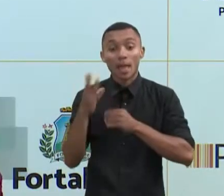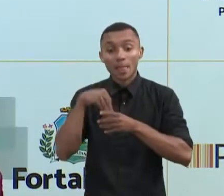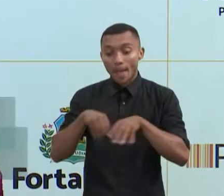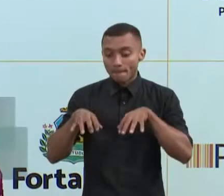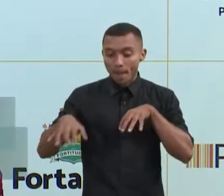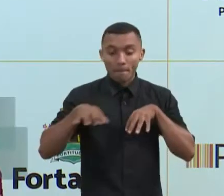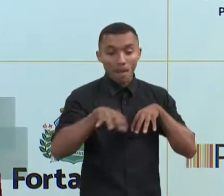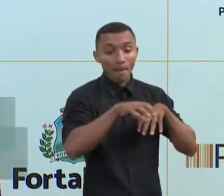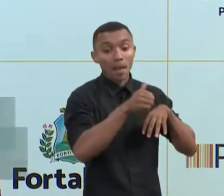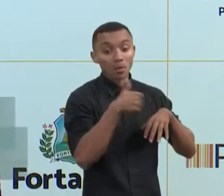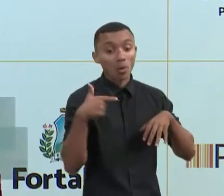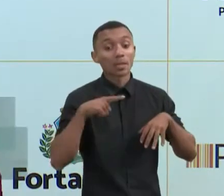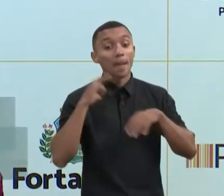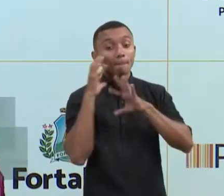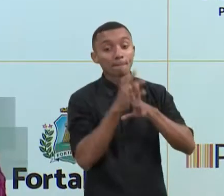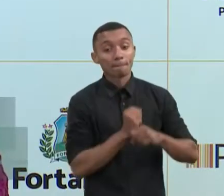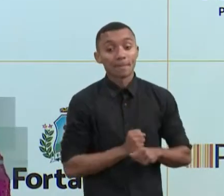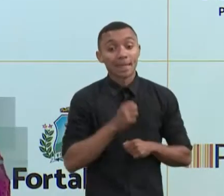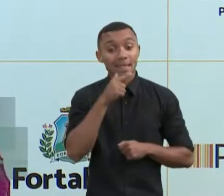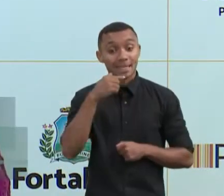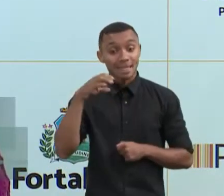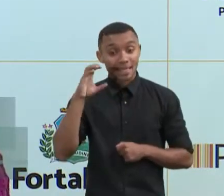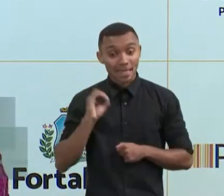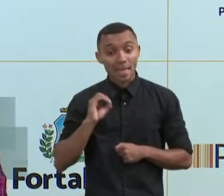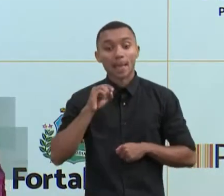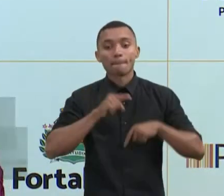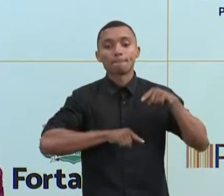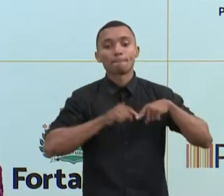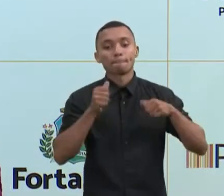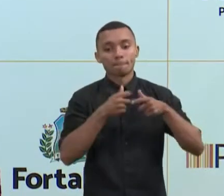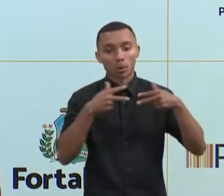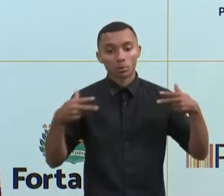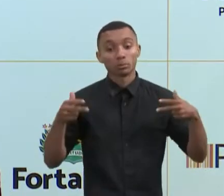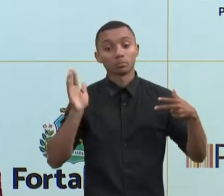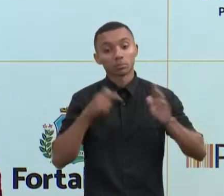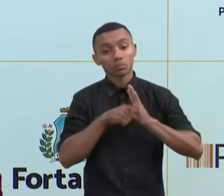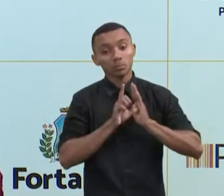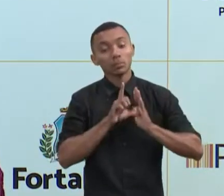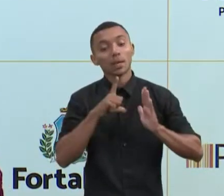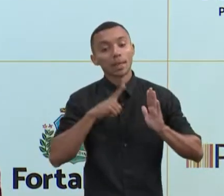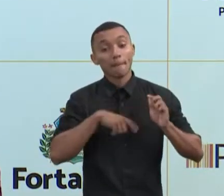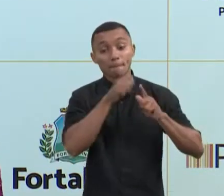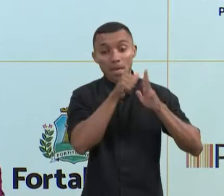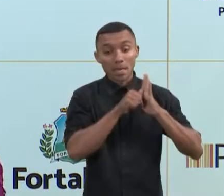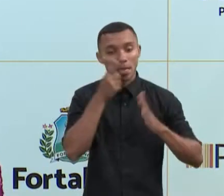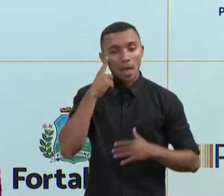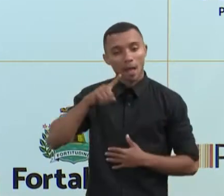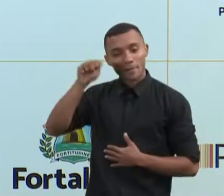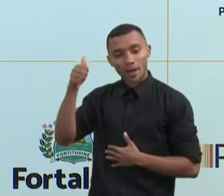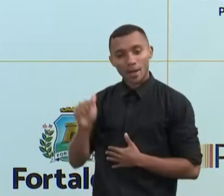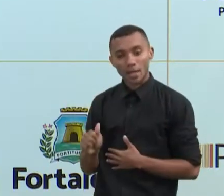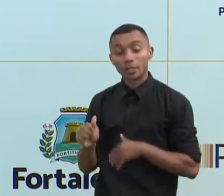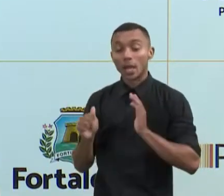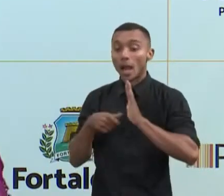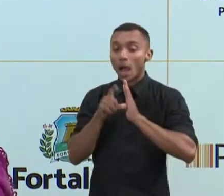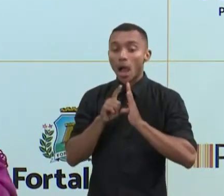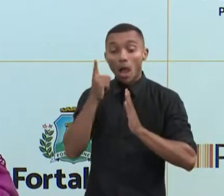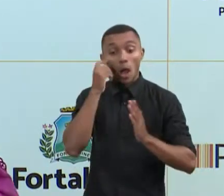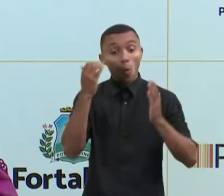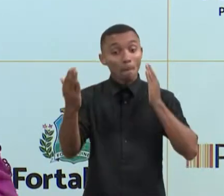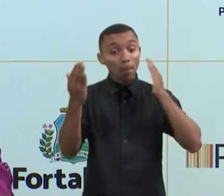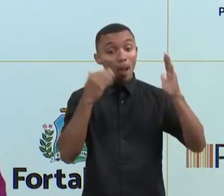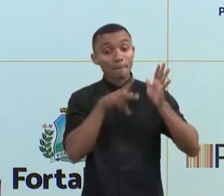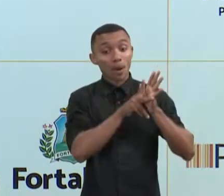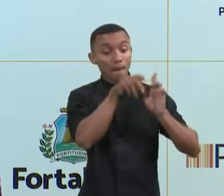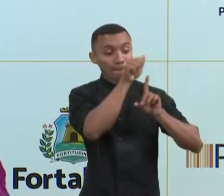regionais. Ao todo, são 70 produtos, 70 itens e a gente realiza mensalmente. Então, a gente fez o comparativo